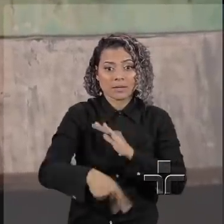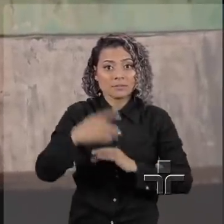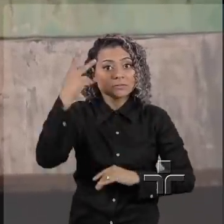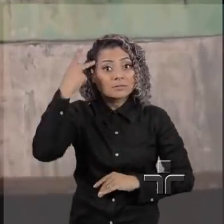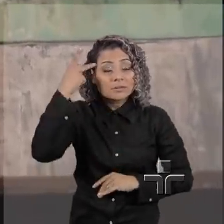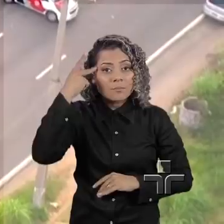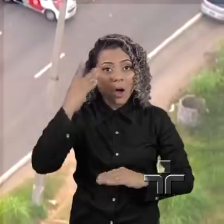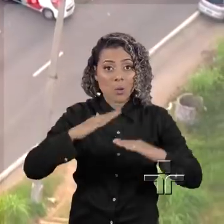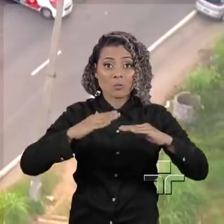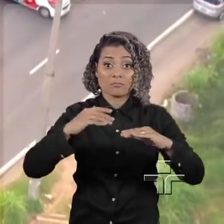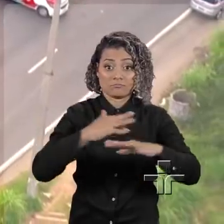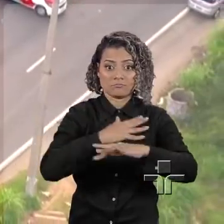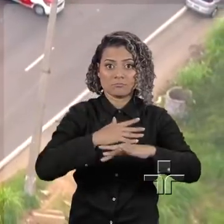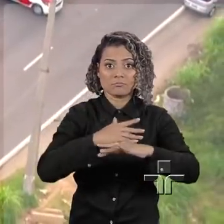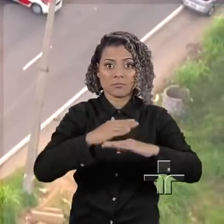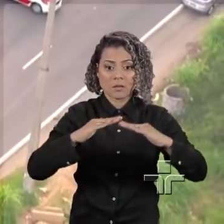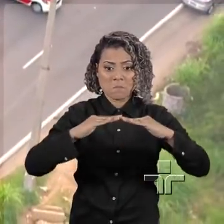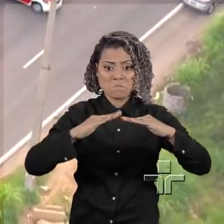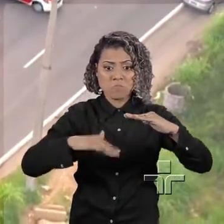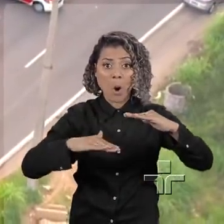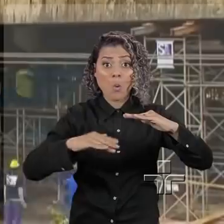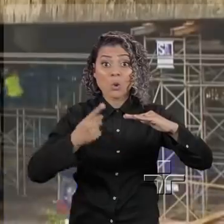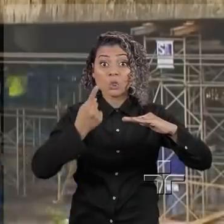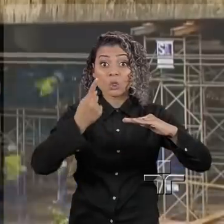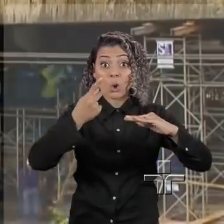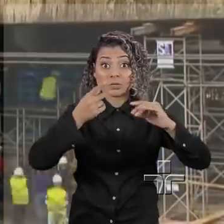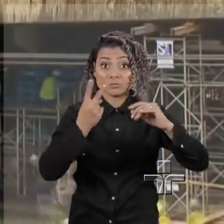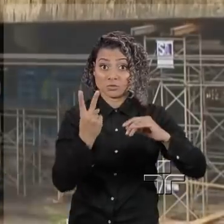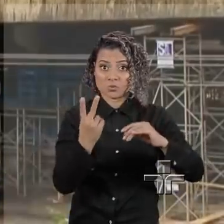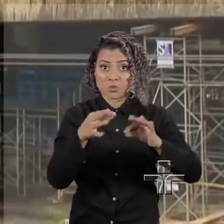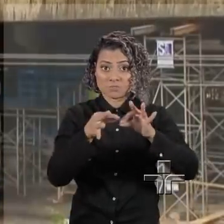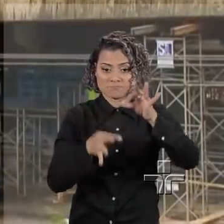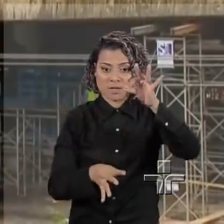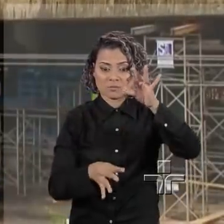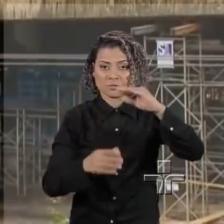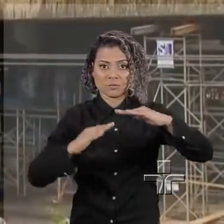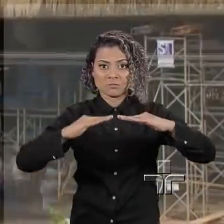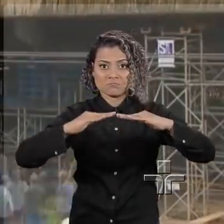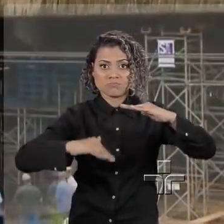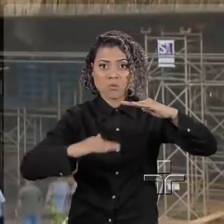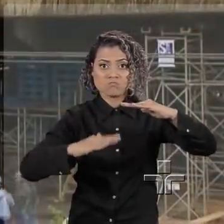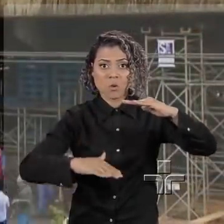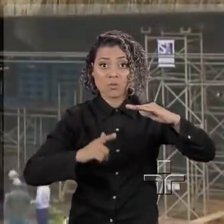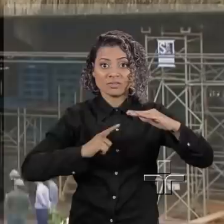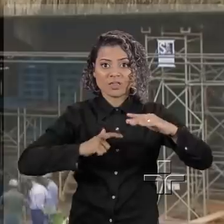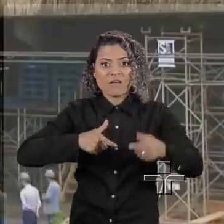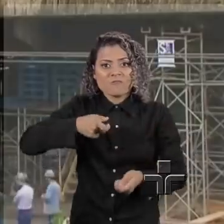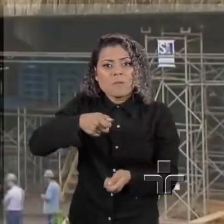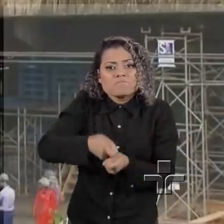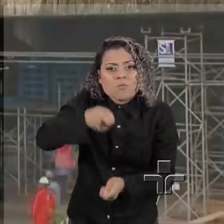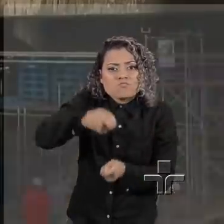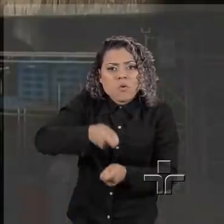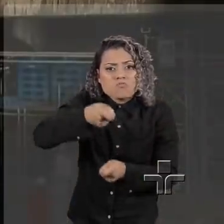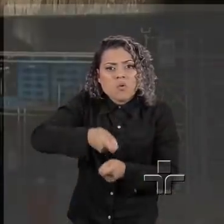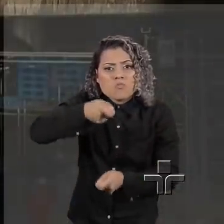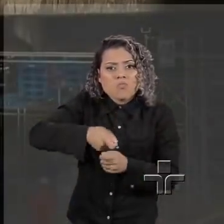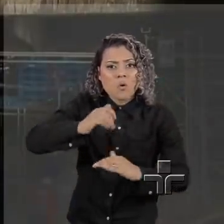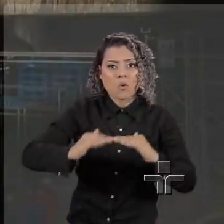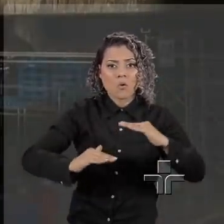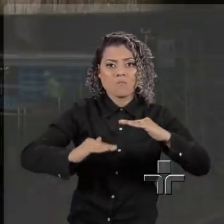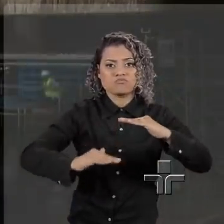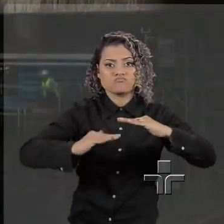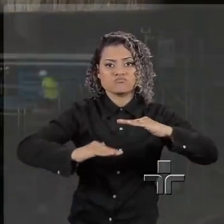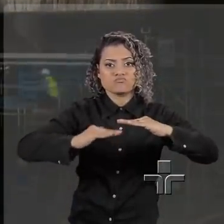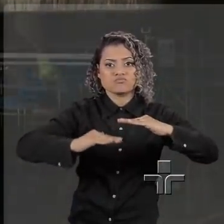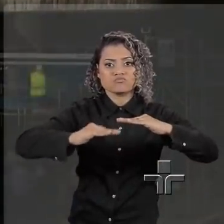2 metros. Por sorte, ninguém se feriu. Um sistema com macacos hidráulicos suspendeu as toneladas de